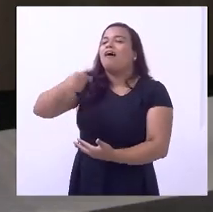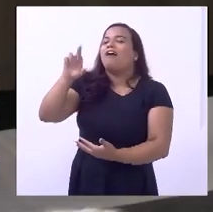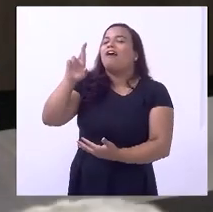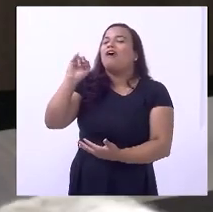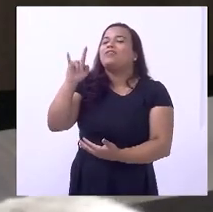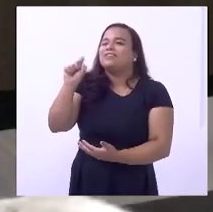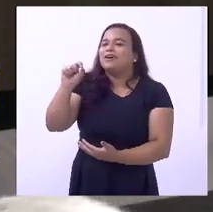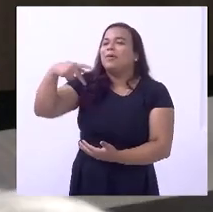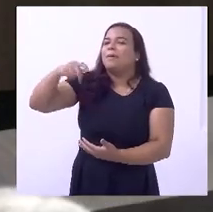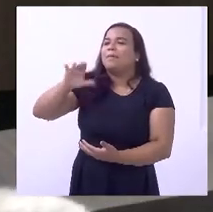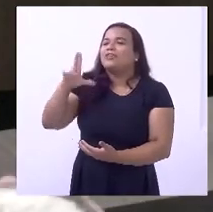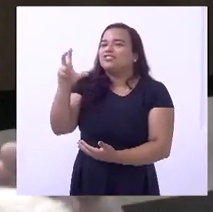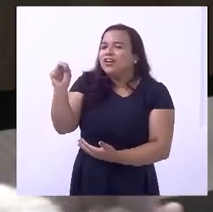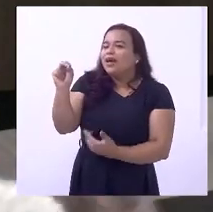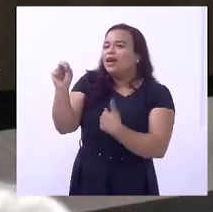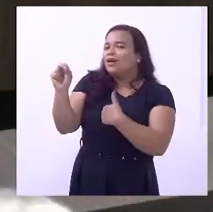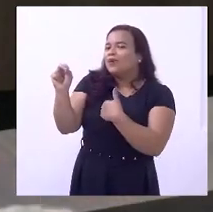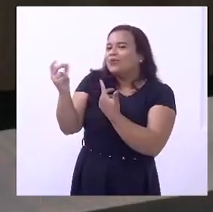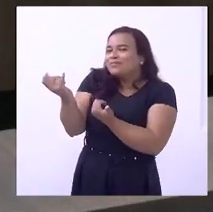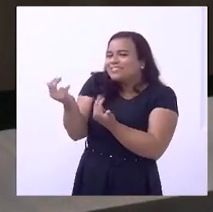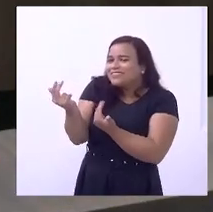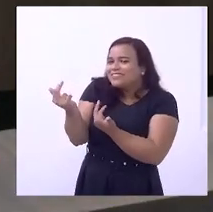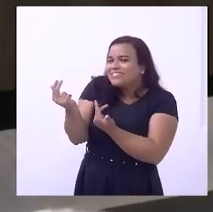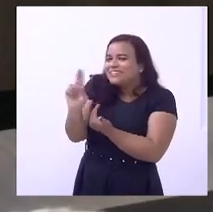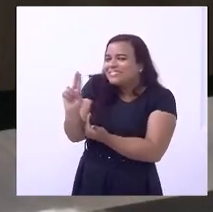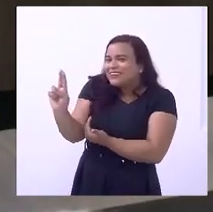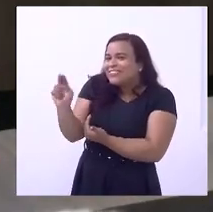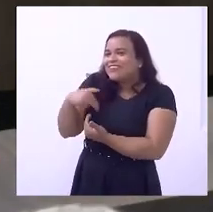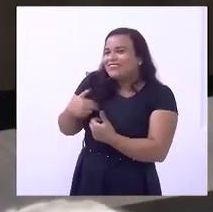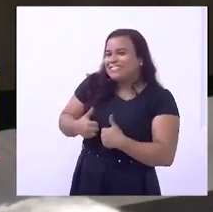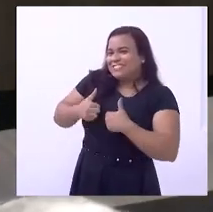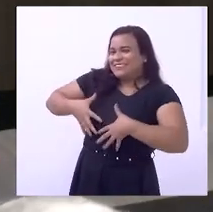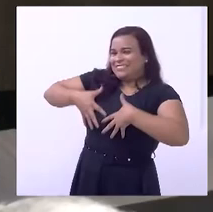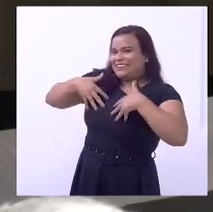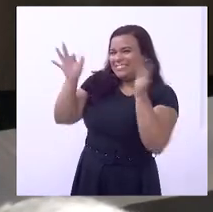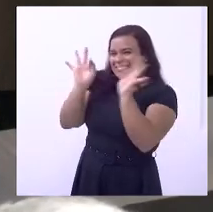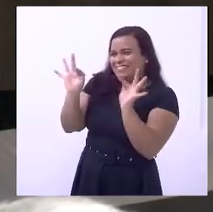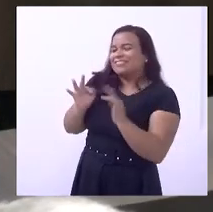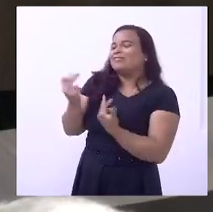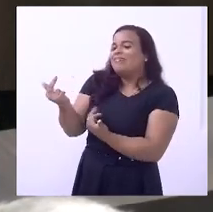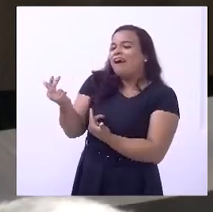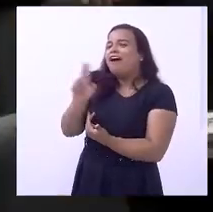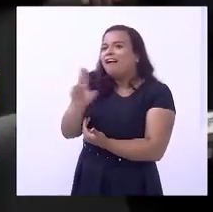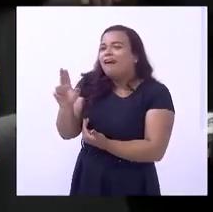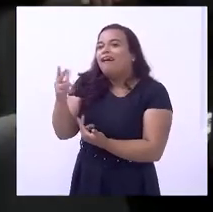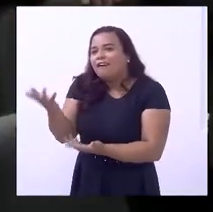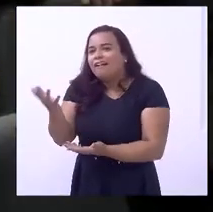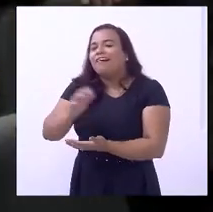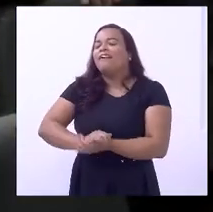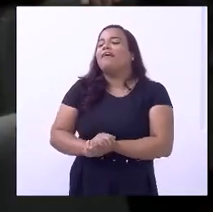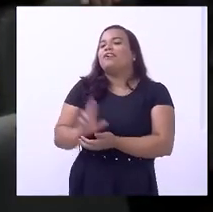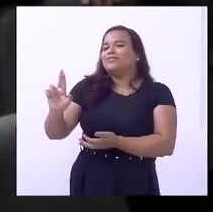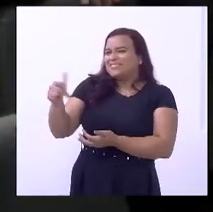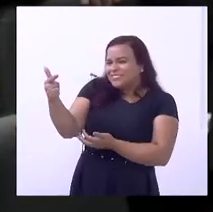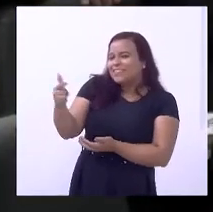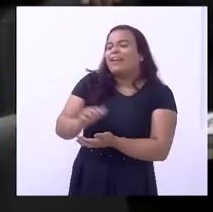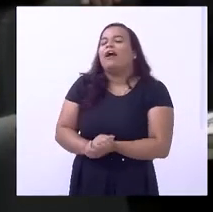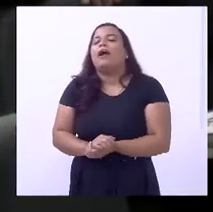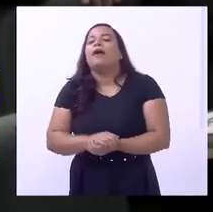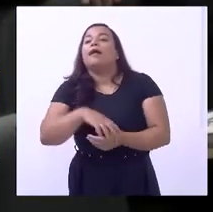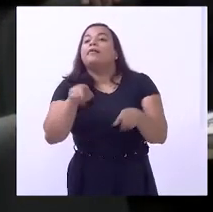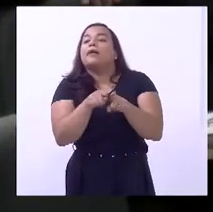xará, posso deixar nunca de dizer que é a honra de ser seu xará, e o procurador-geral de Justiça, Bruno Dubê, que